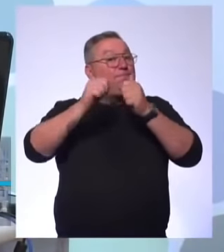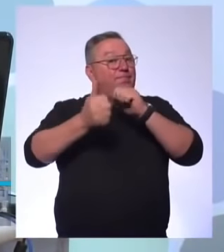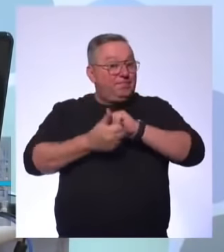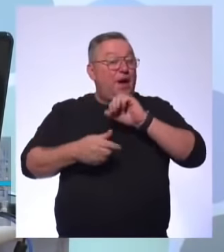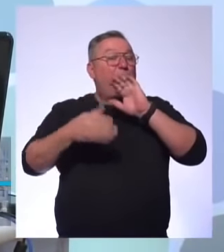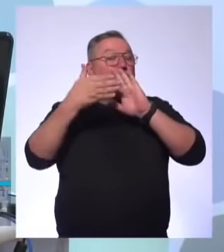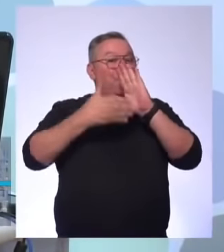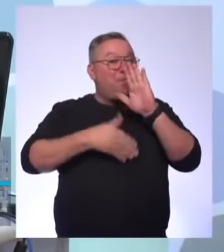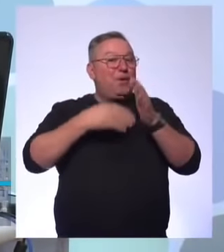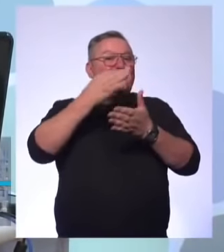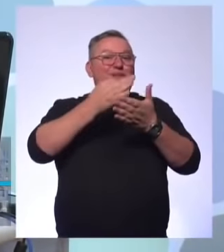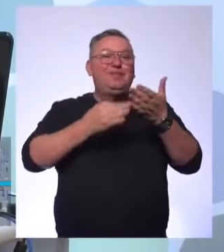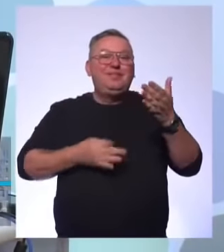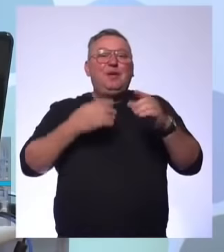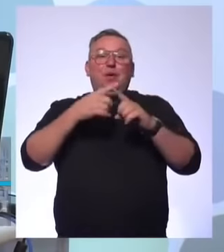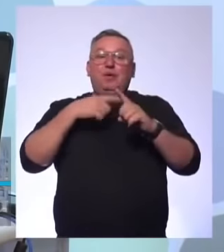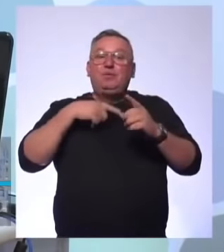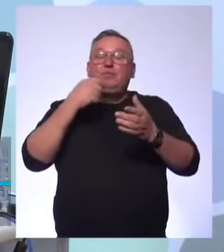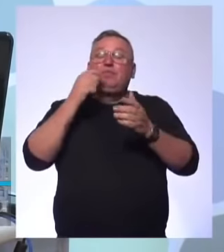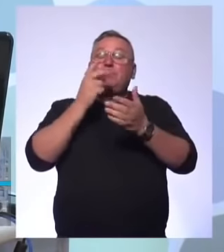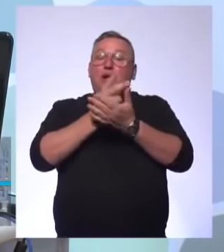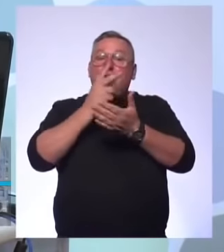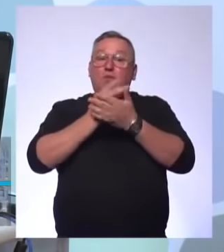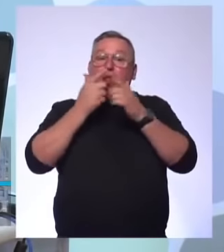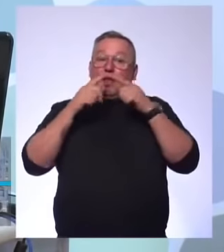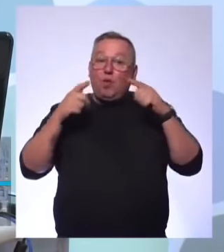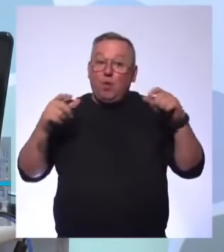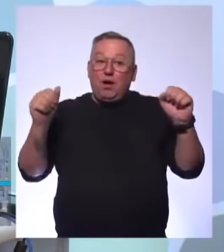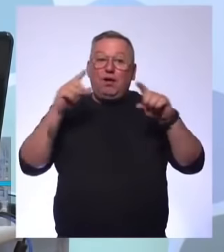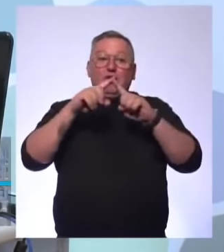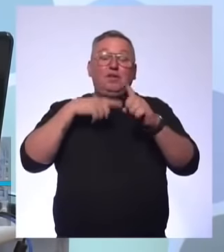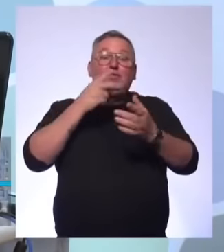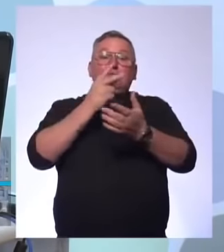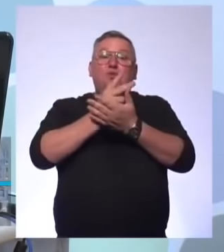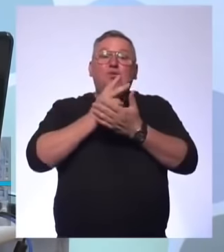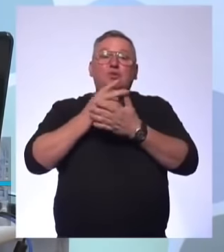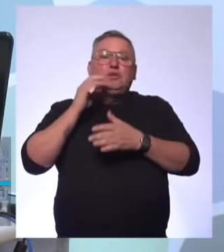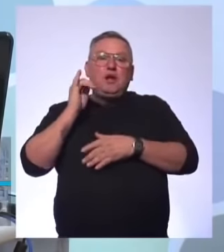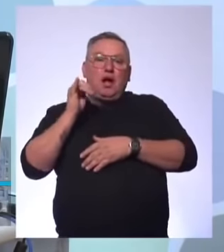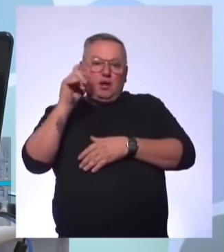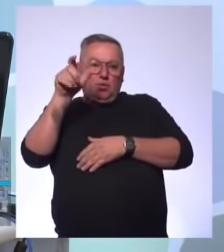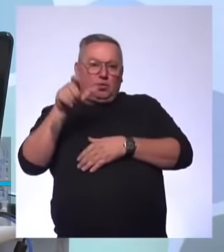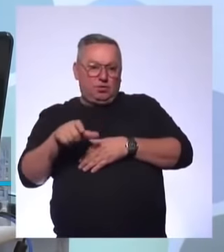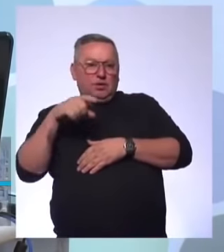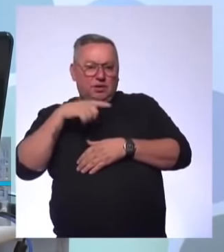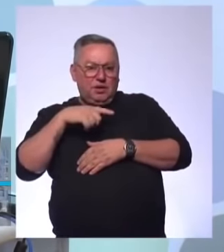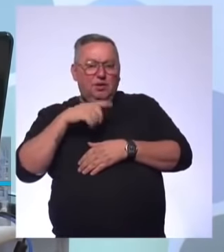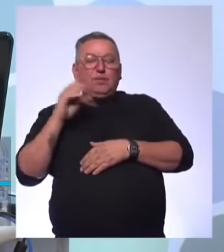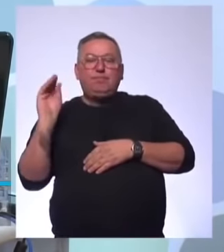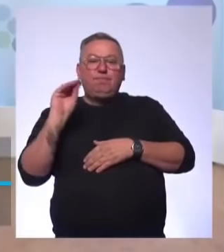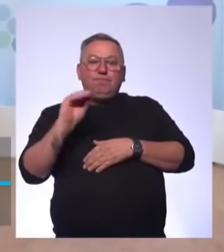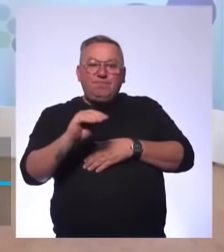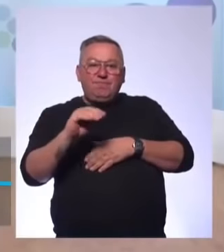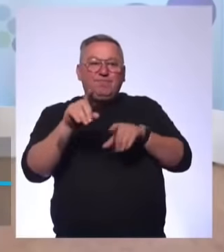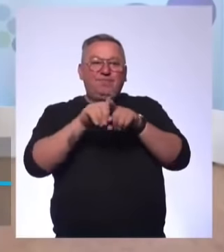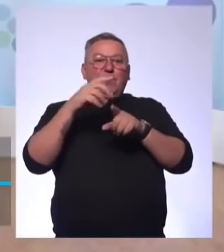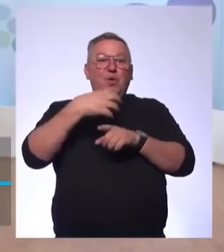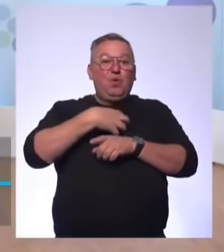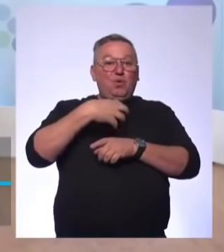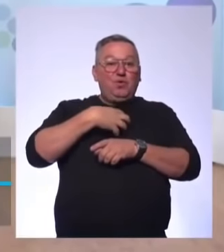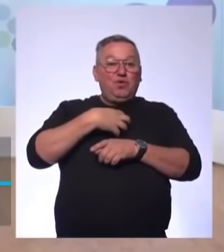texto, porque você tem que escrever com a mesma linguagem, você tem que procurar, se tem um narrador, você tem que colocar um narrador, A, escolher o tipo do a